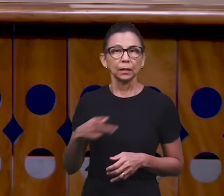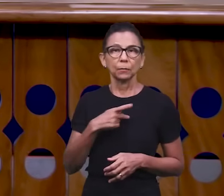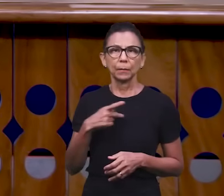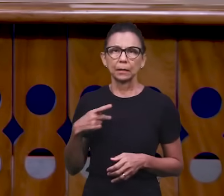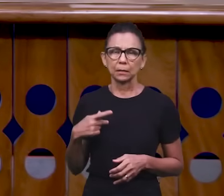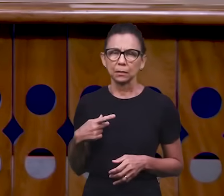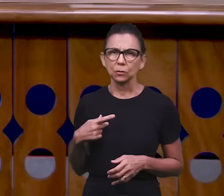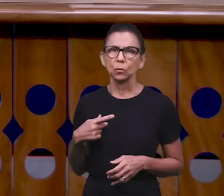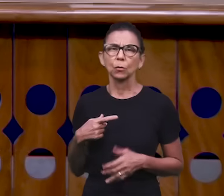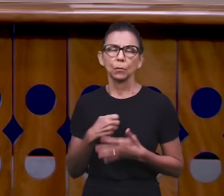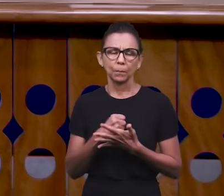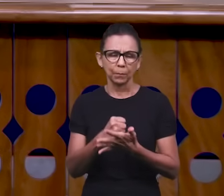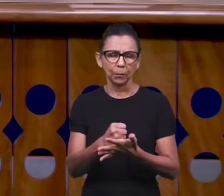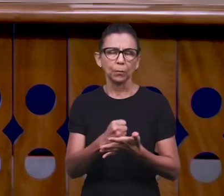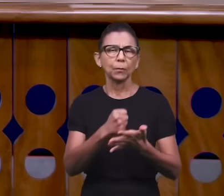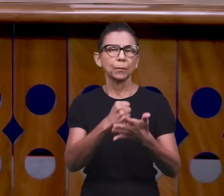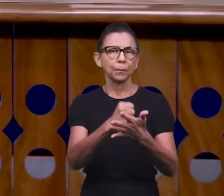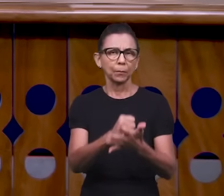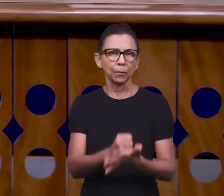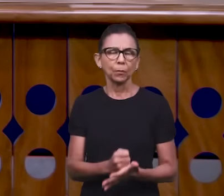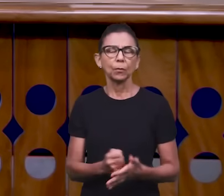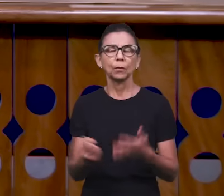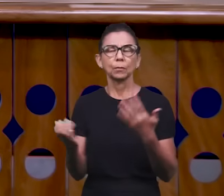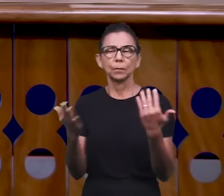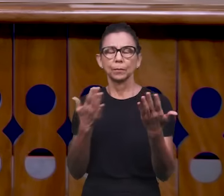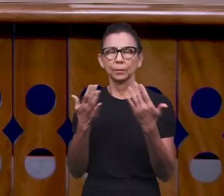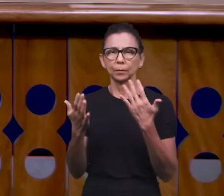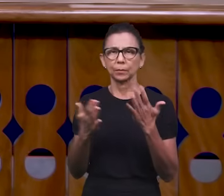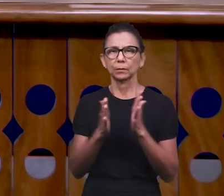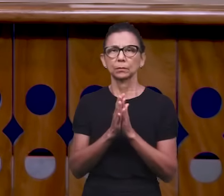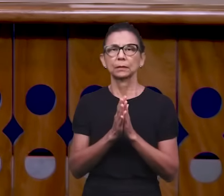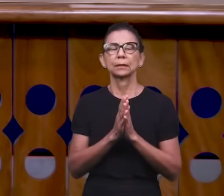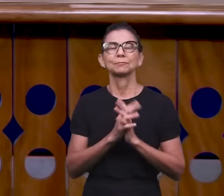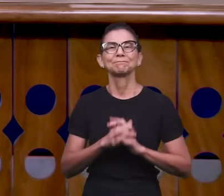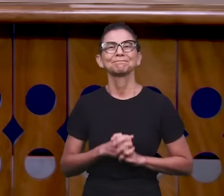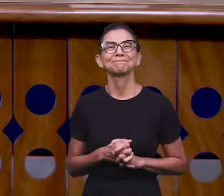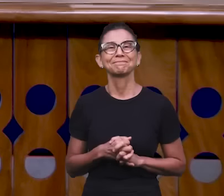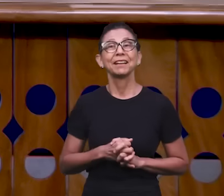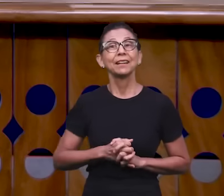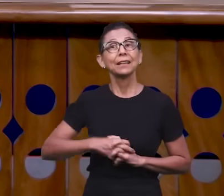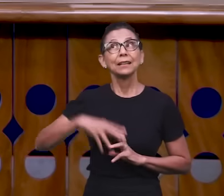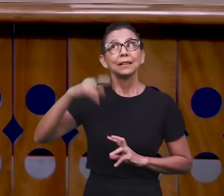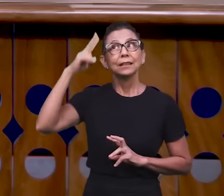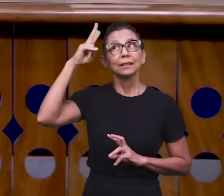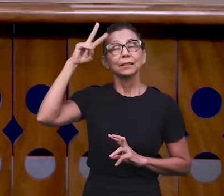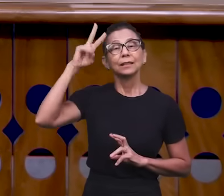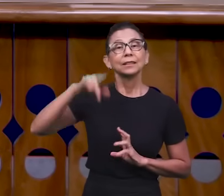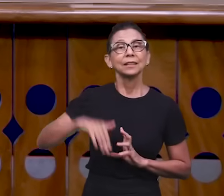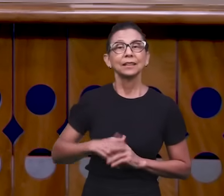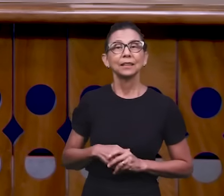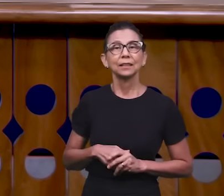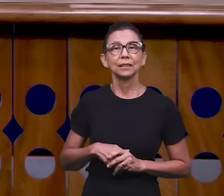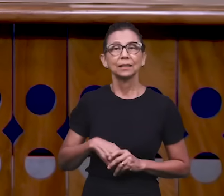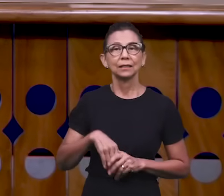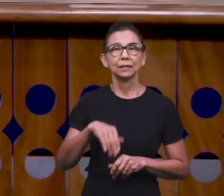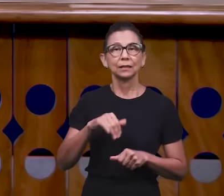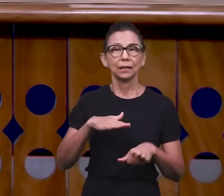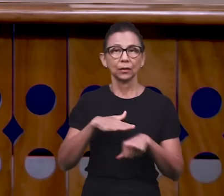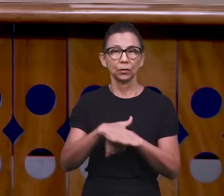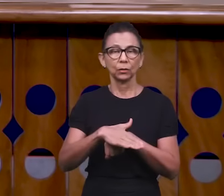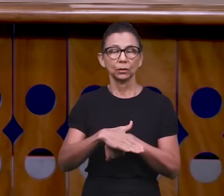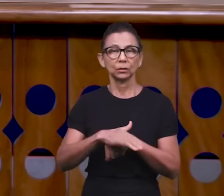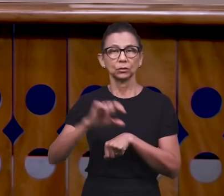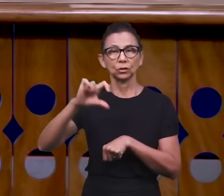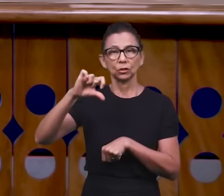estar à sua disposição para dar todo o atendimento, toda a atenção e orar pela sua vida. Queremos lembrar que daqui a pouco, às 21